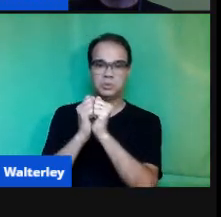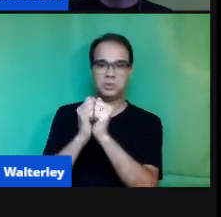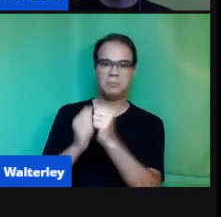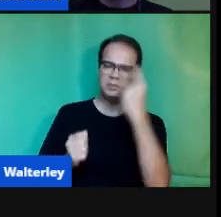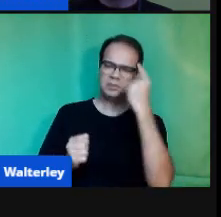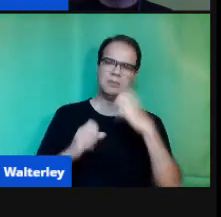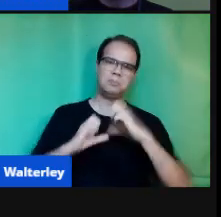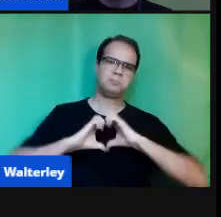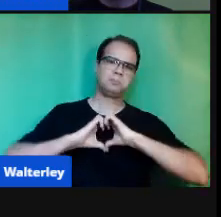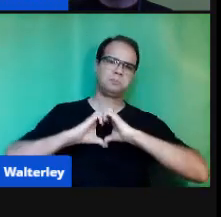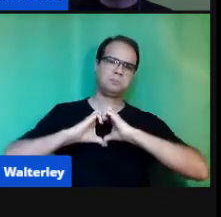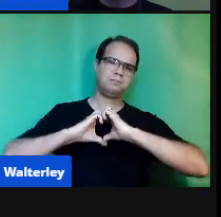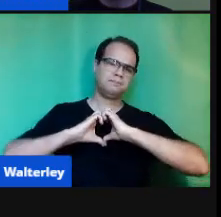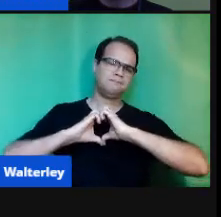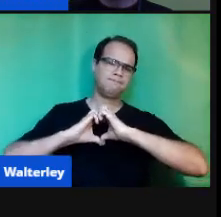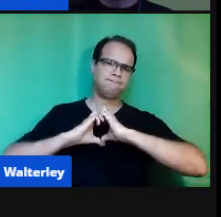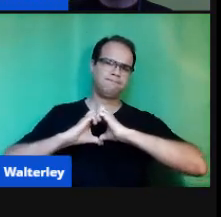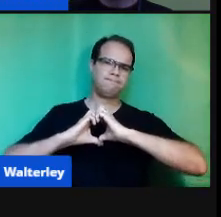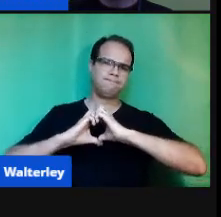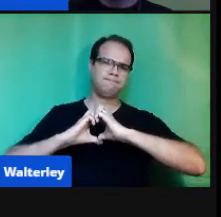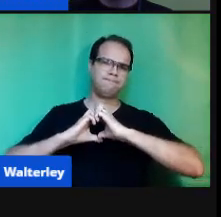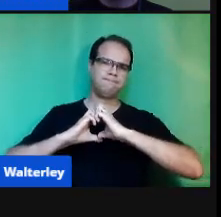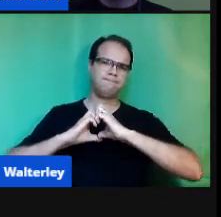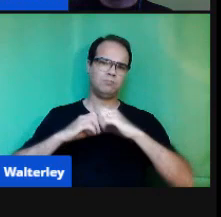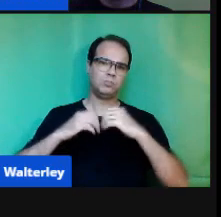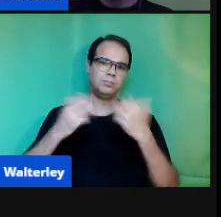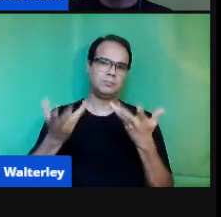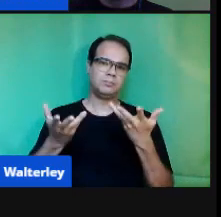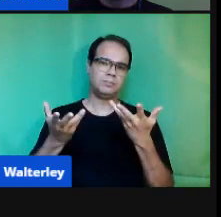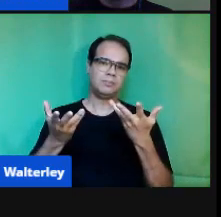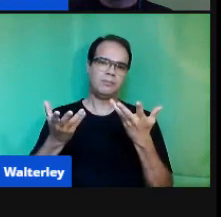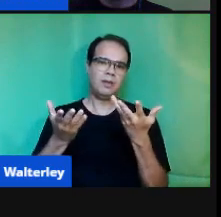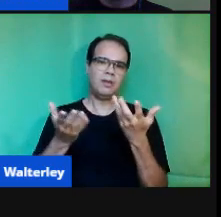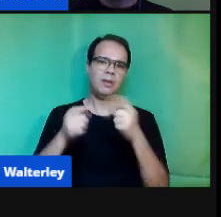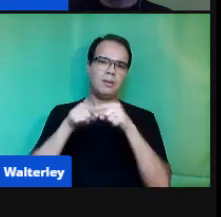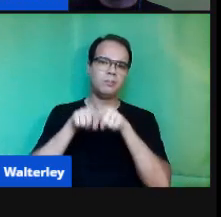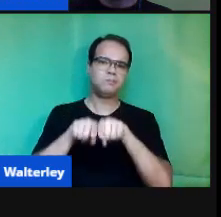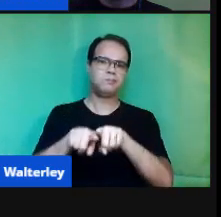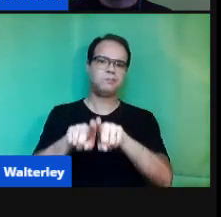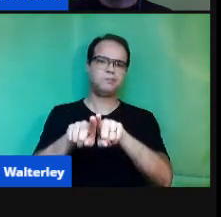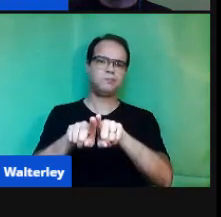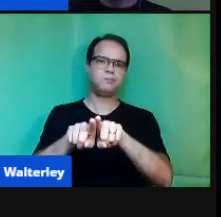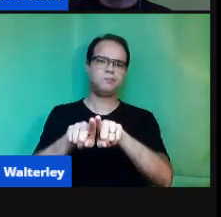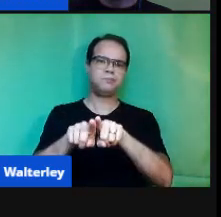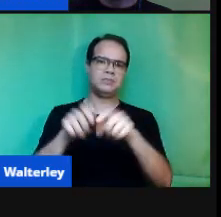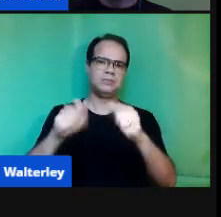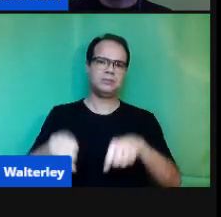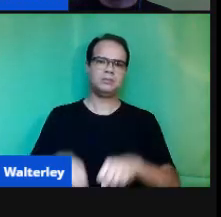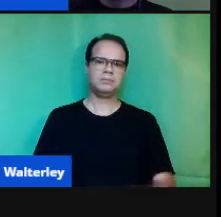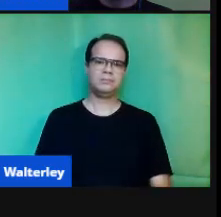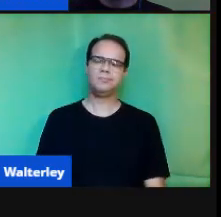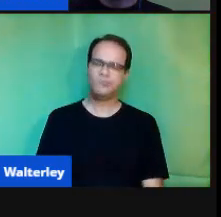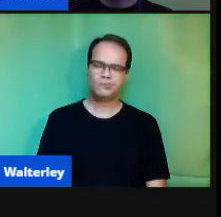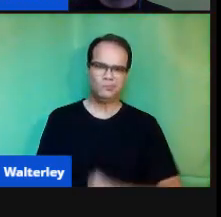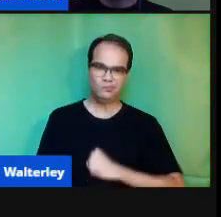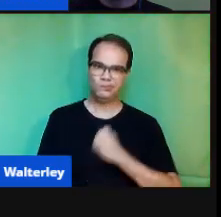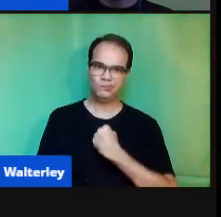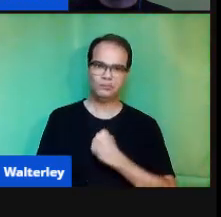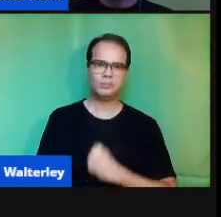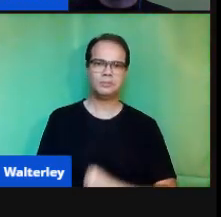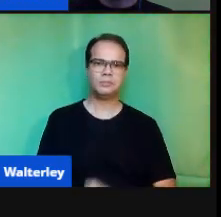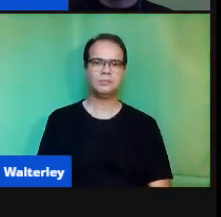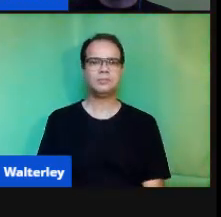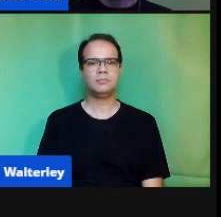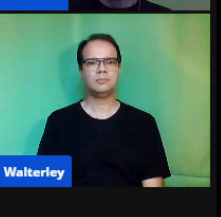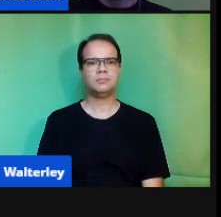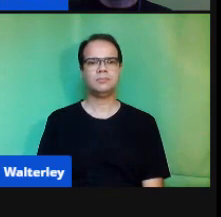apaixonada. Isso. Aí eu fui e me entreguei, engravidei. Ai, que ótimo. E daí, você fez o quê? Abortou?